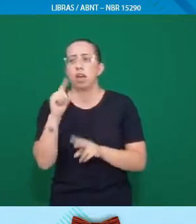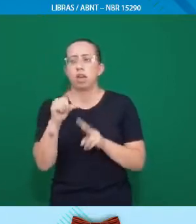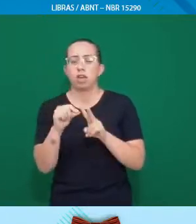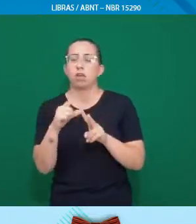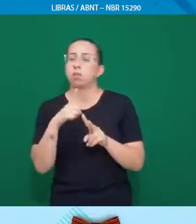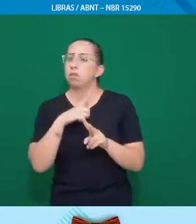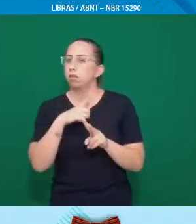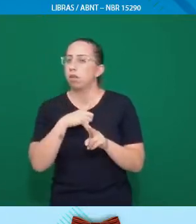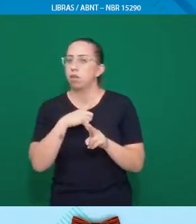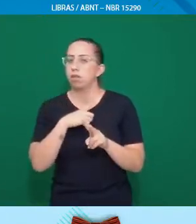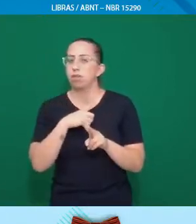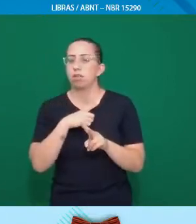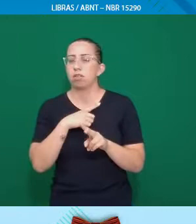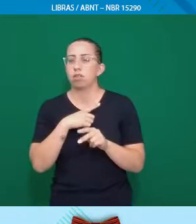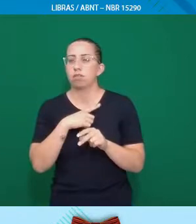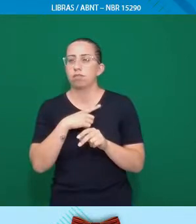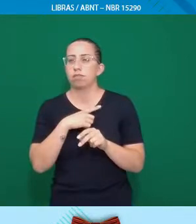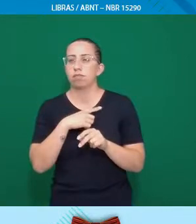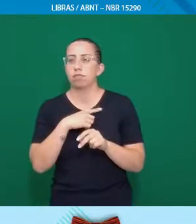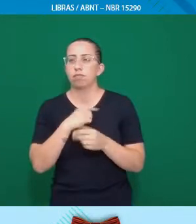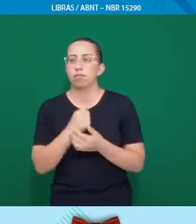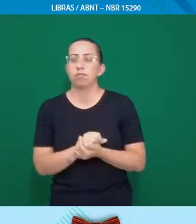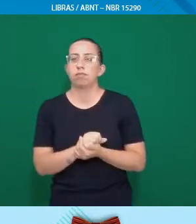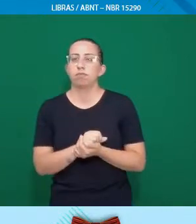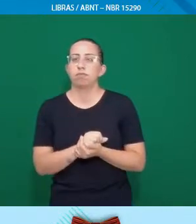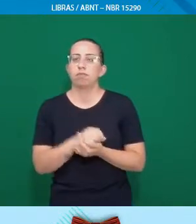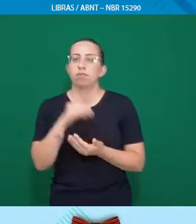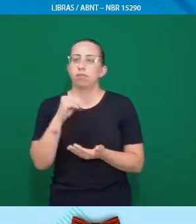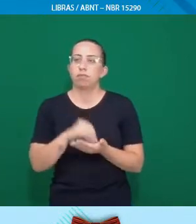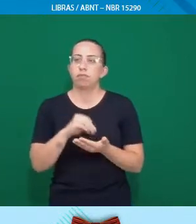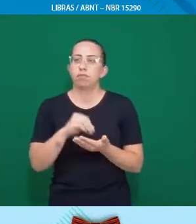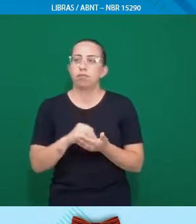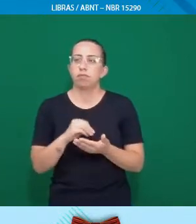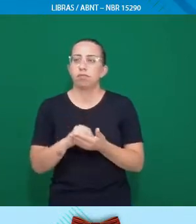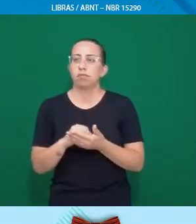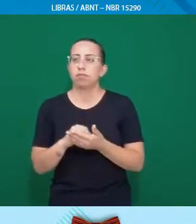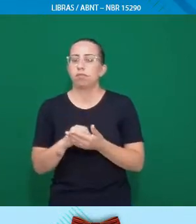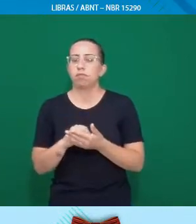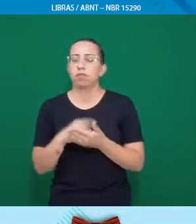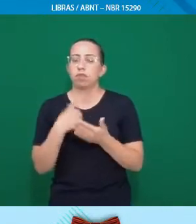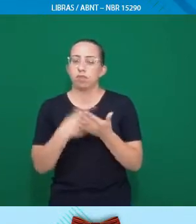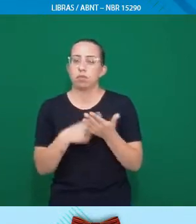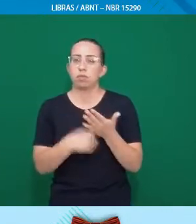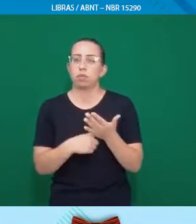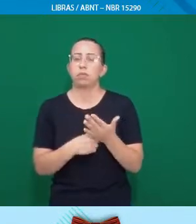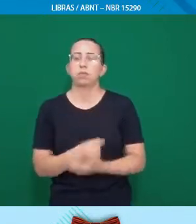pagar propagando eu fiquei a auto-promoção item